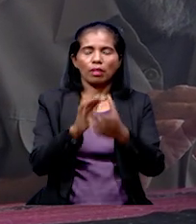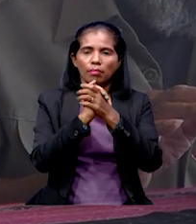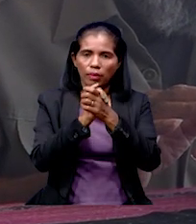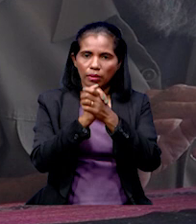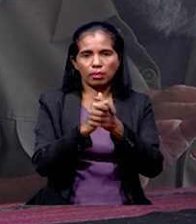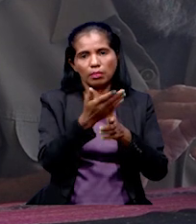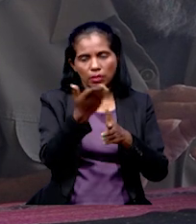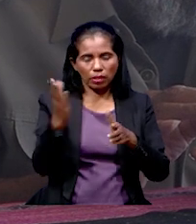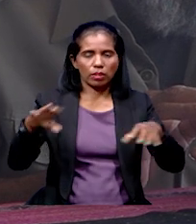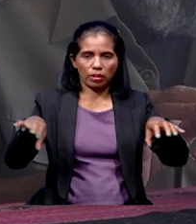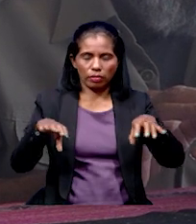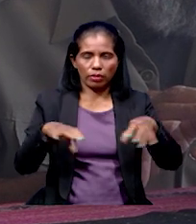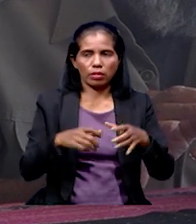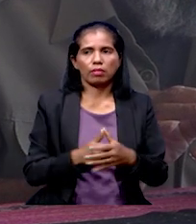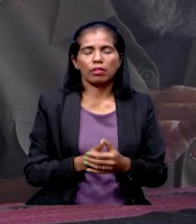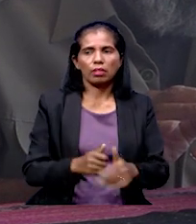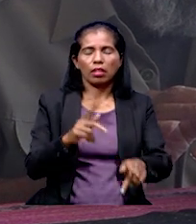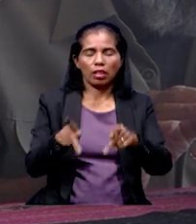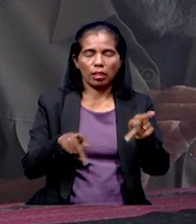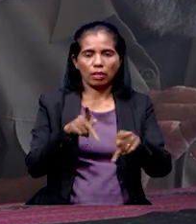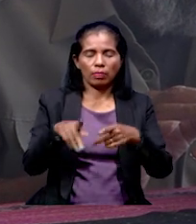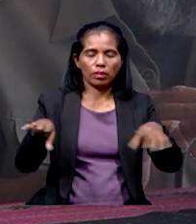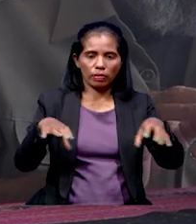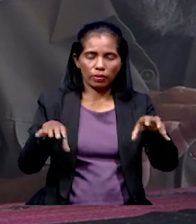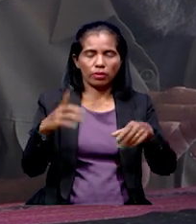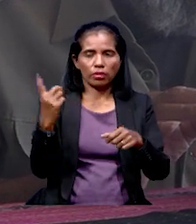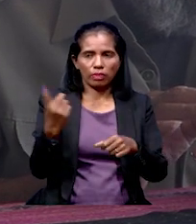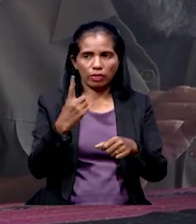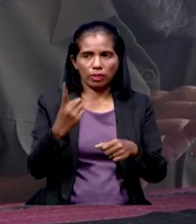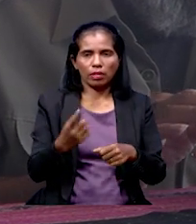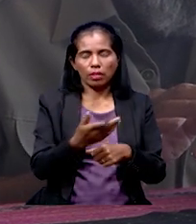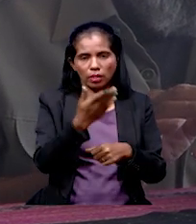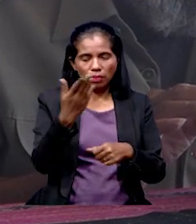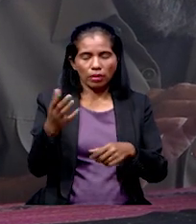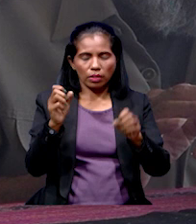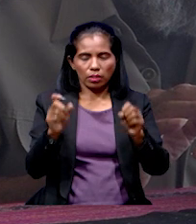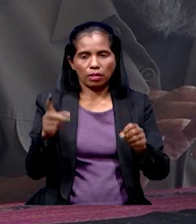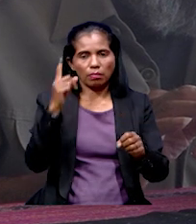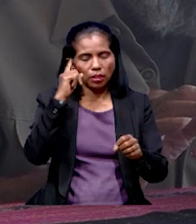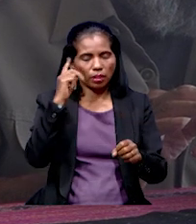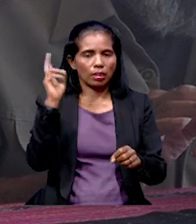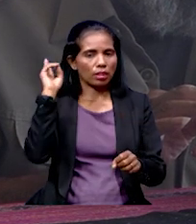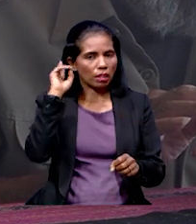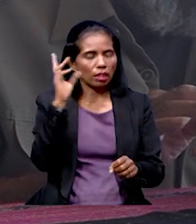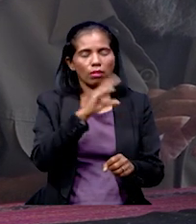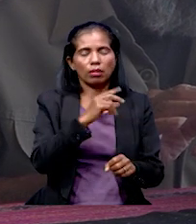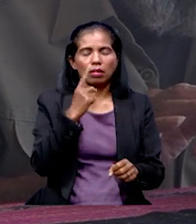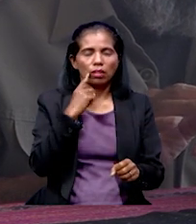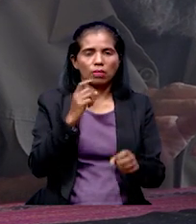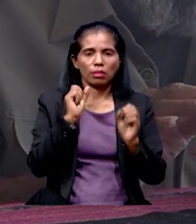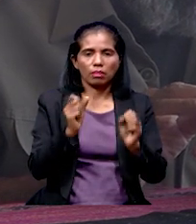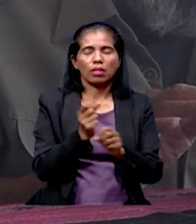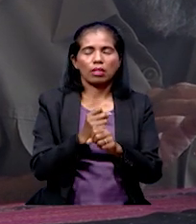servis i bom trabalho na fati kita mo ser mak mata tilo no i umba demokrasi ra